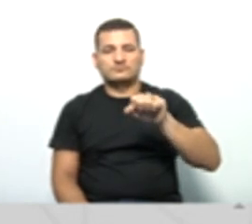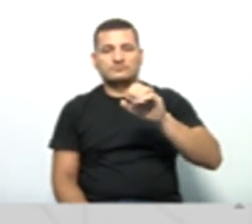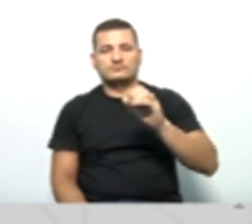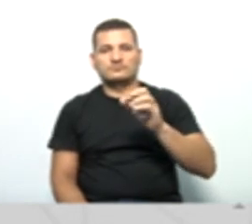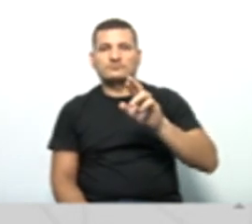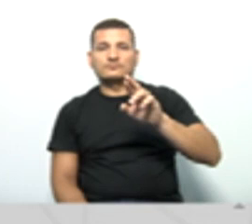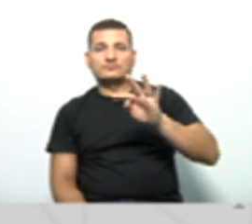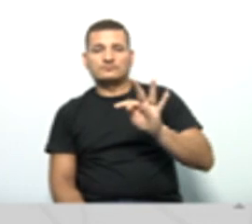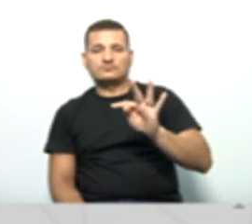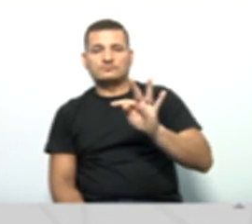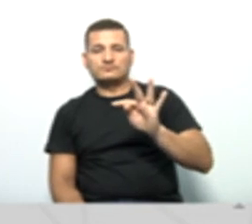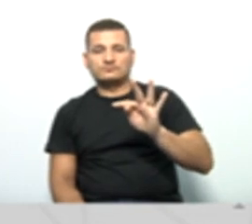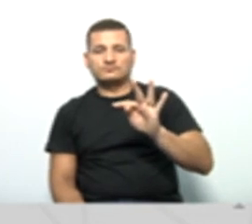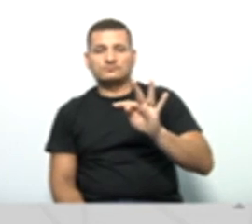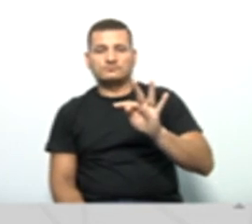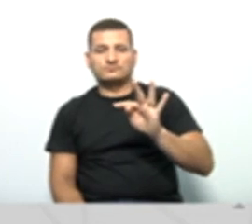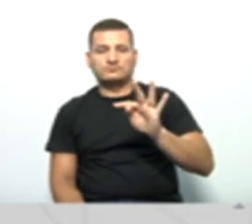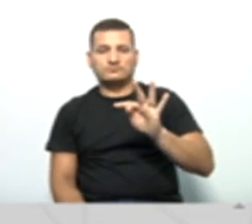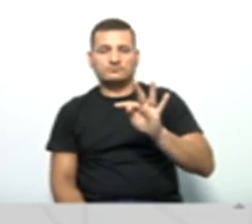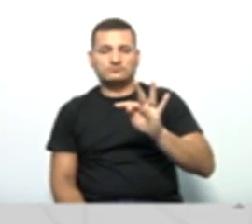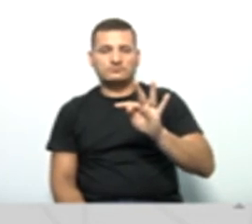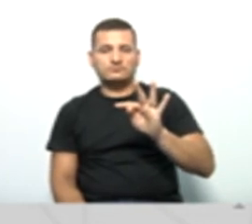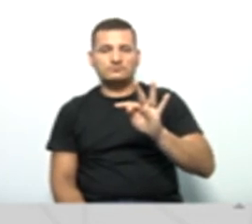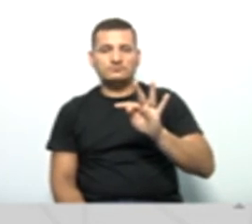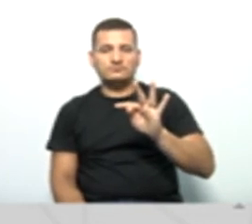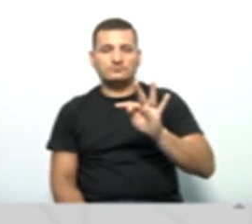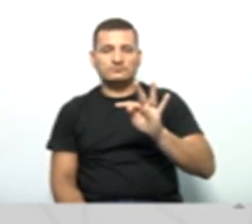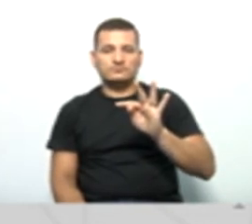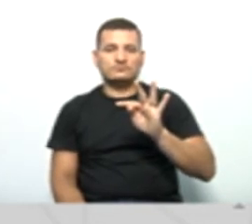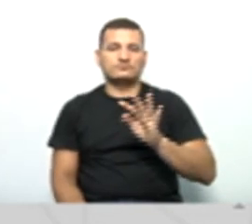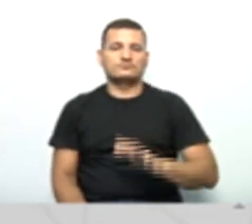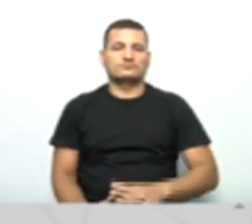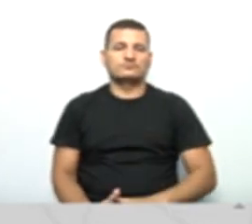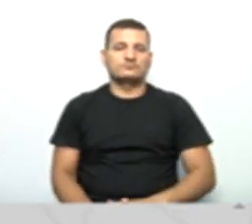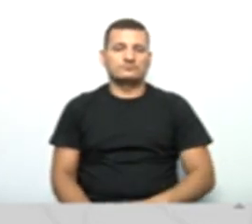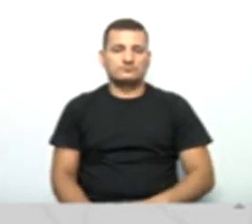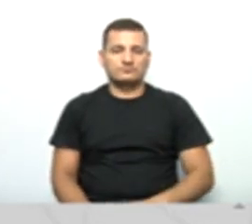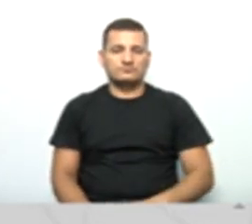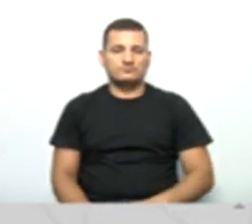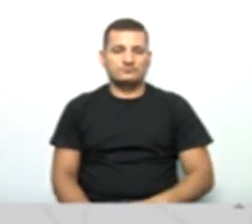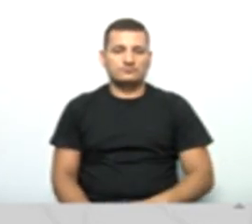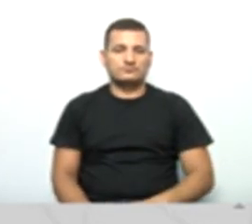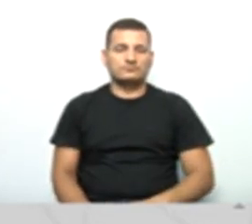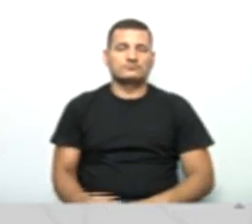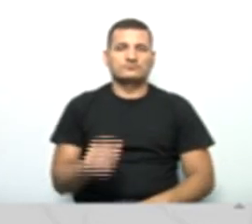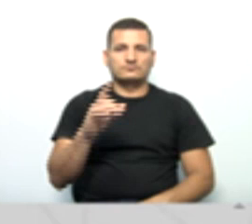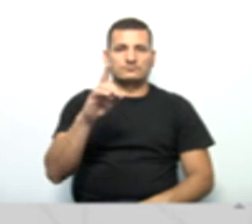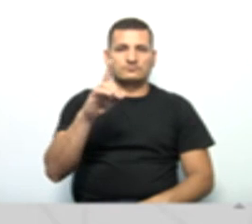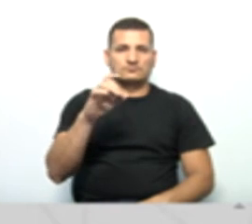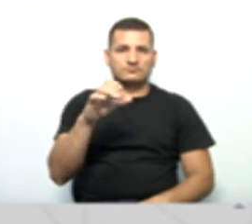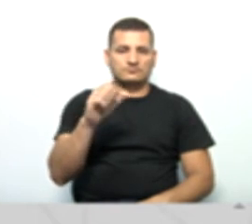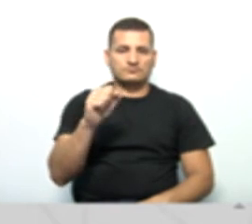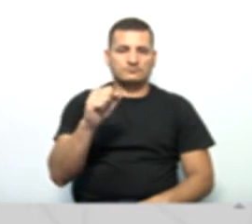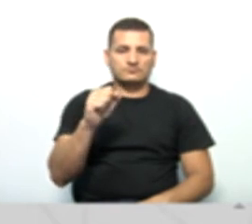ordem ascendente, alfabética. E o descendente.